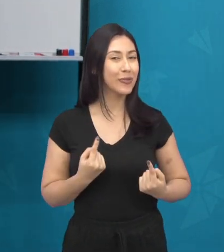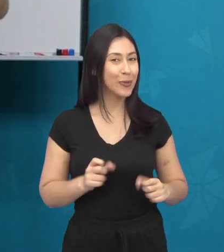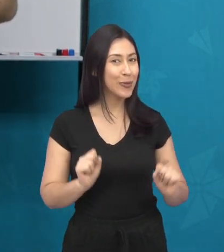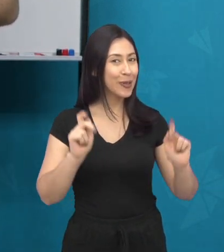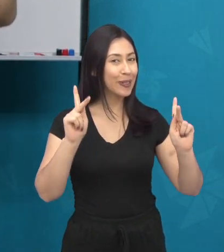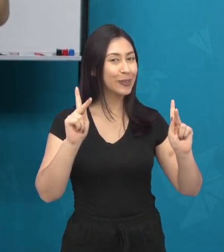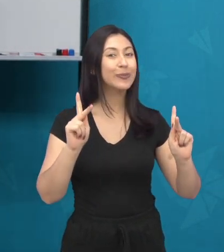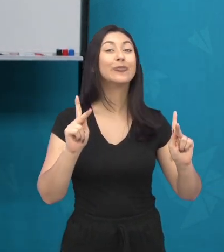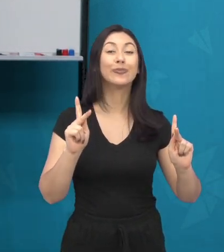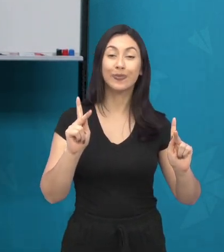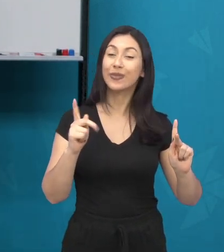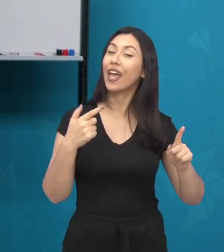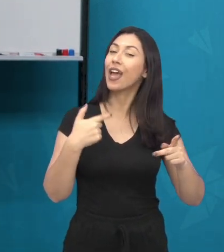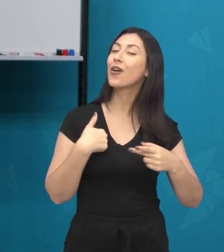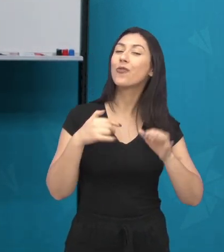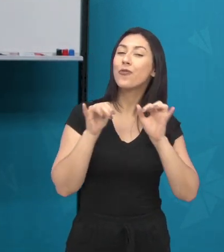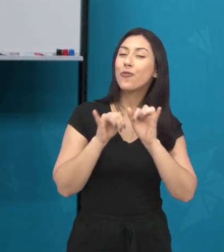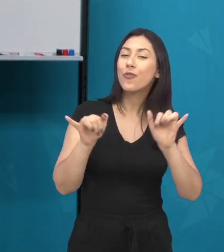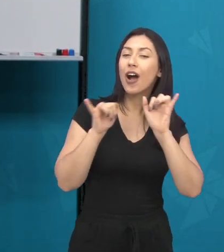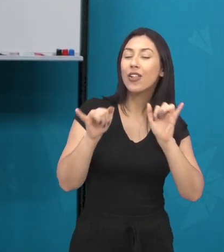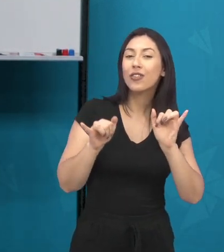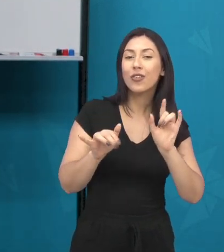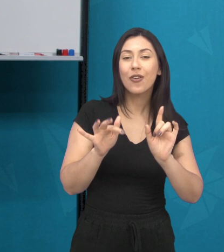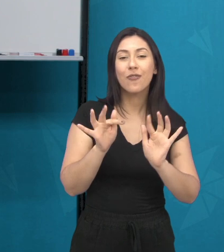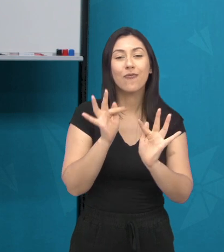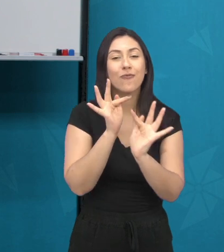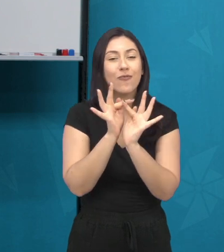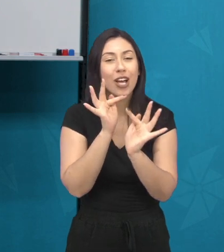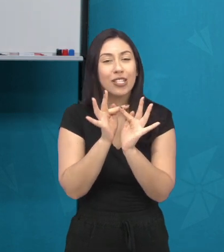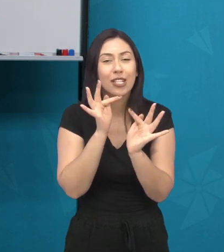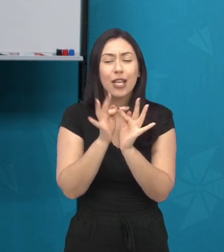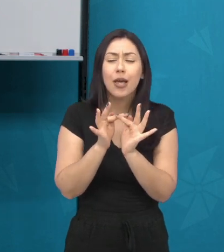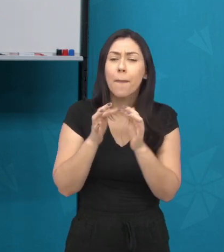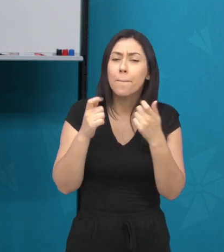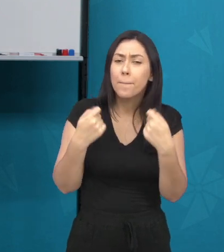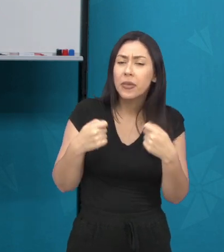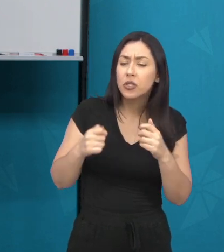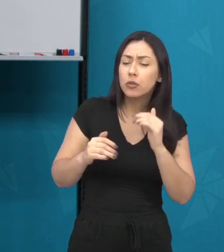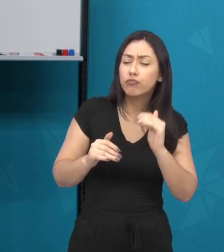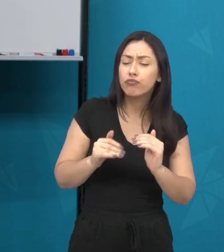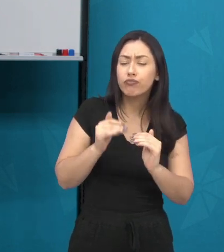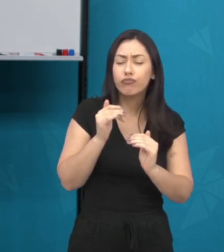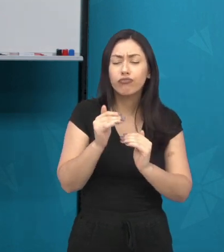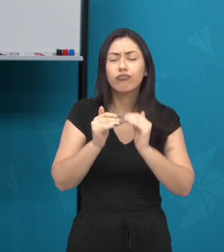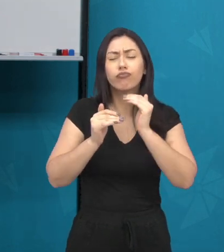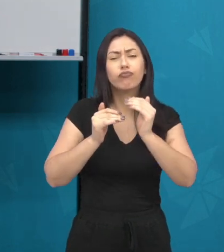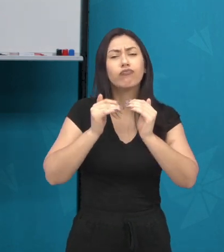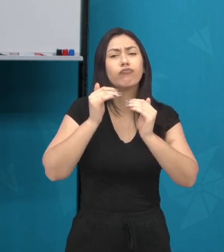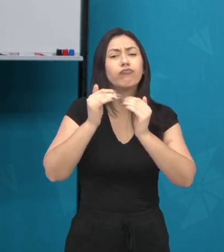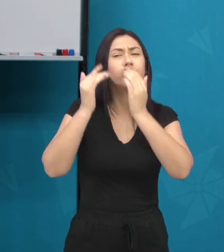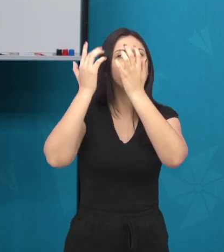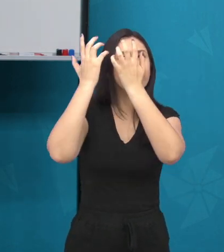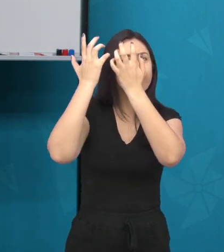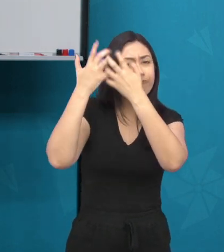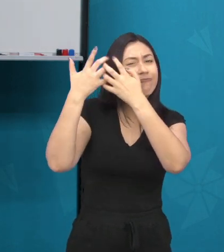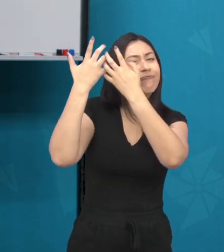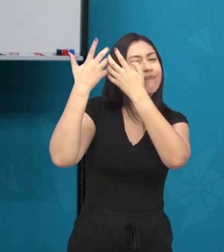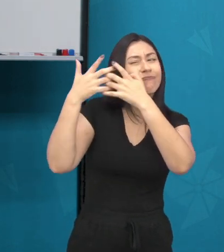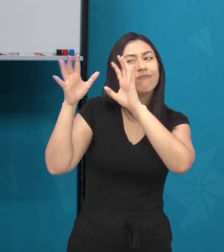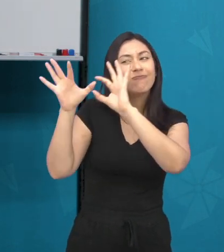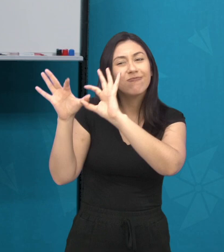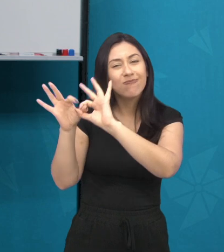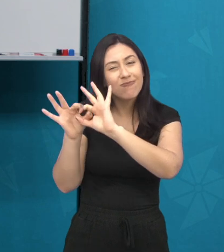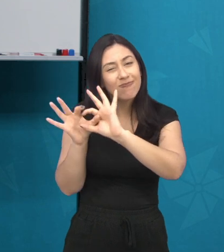é eu costumo dizer que a física é um passo a passo a gente tem que ir construindo o raciocínio lentamente os assuntos vão se